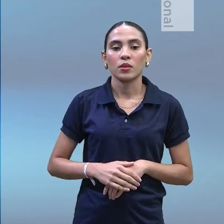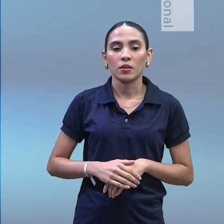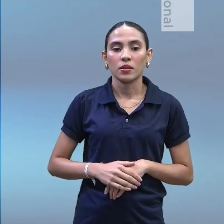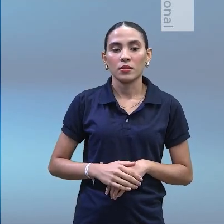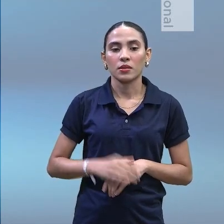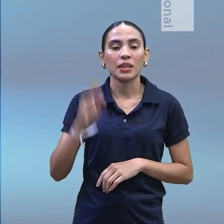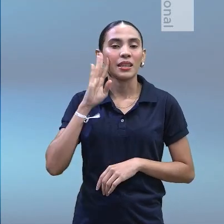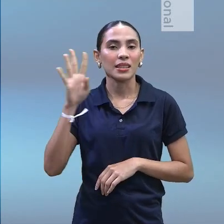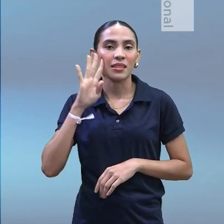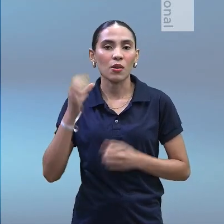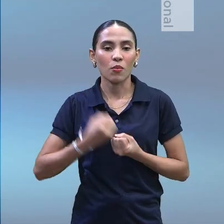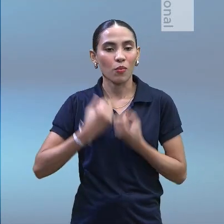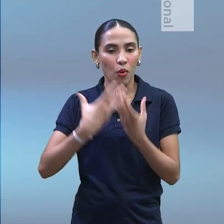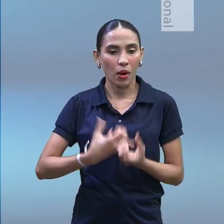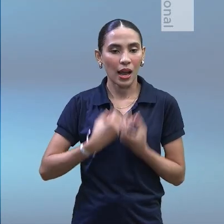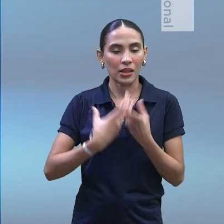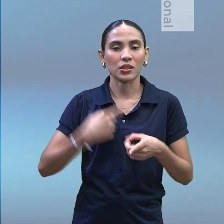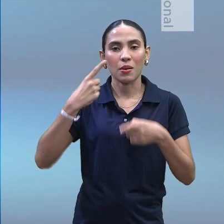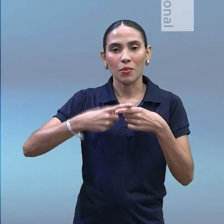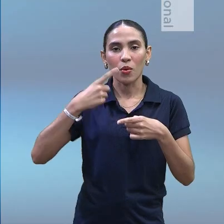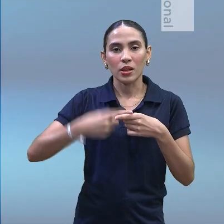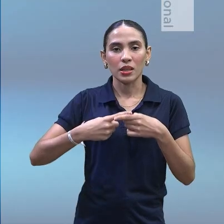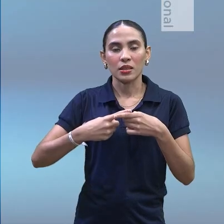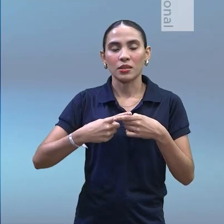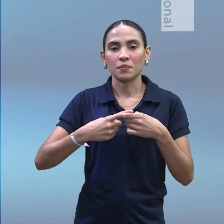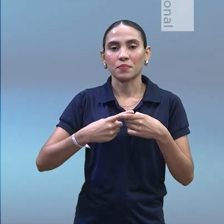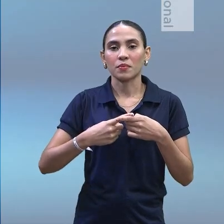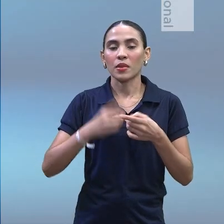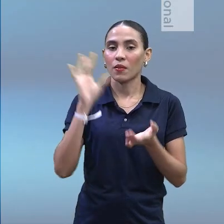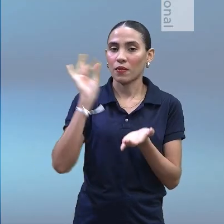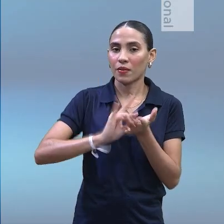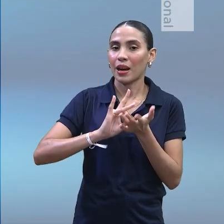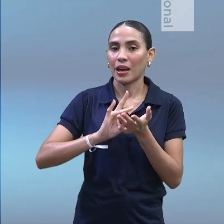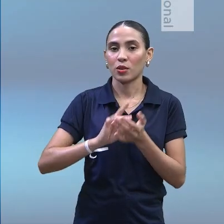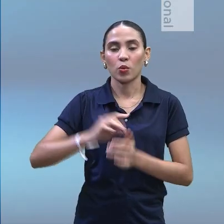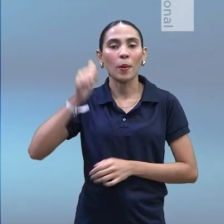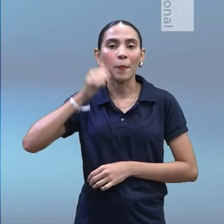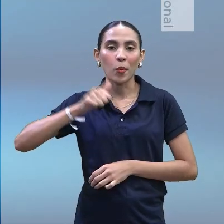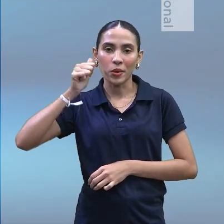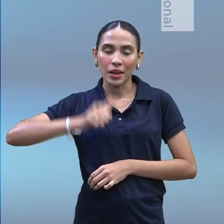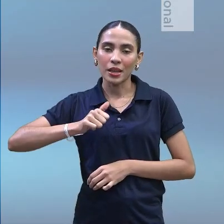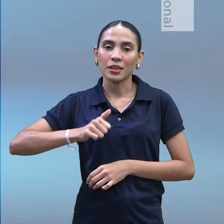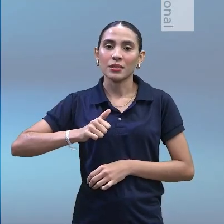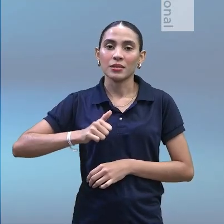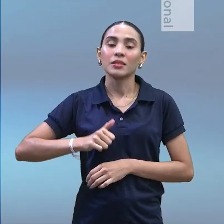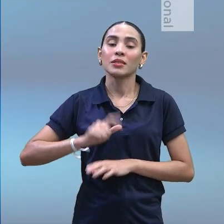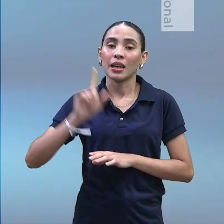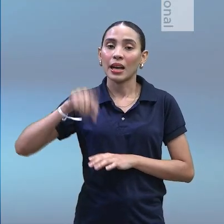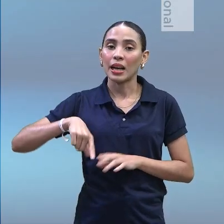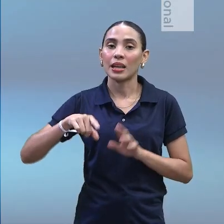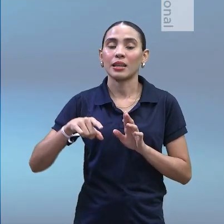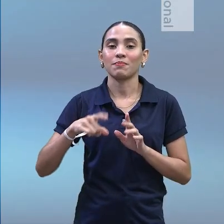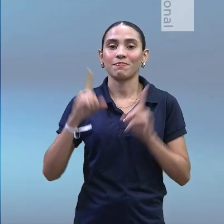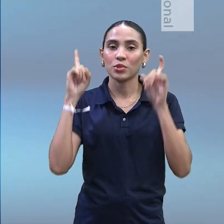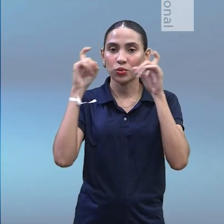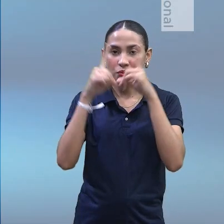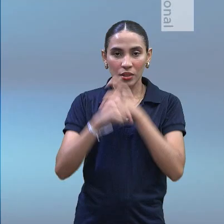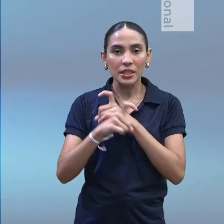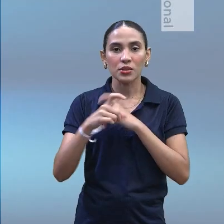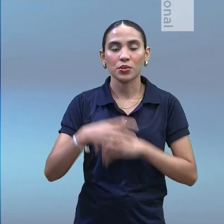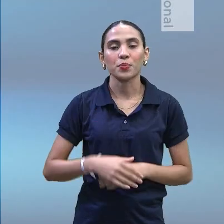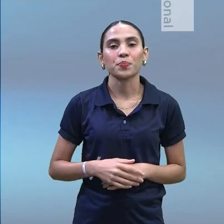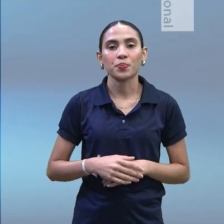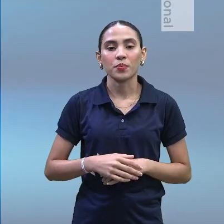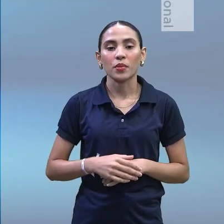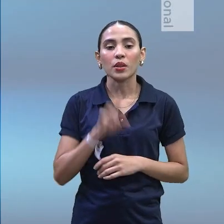idealização poética, né? Por quê? Porque a realidade, né, daquela mulher realmente era uma realidade dura para ela, né? E